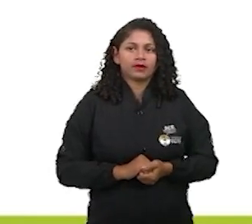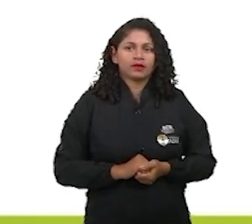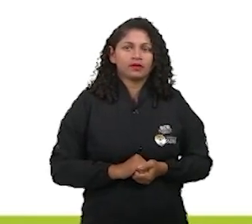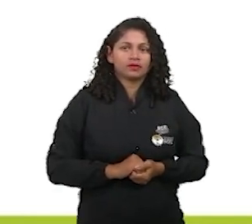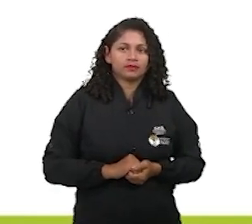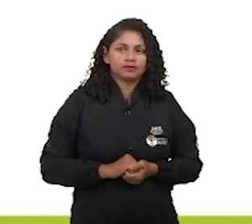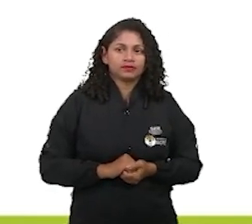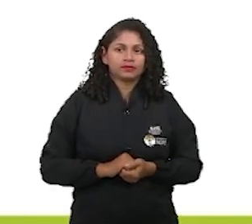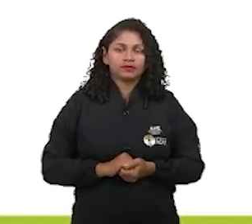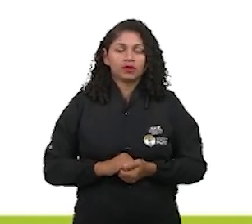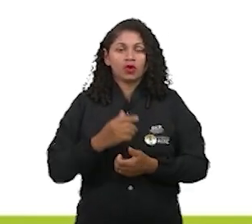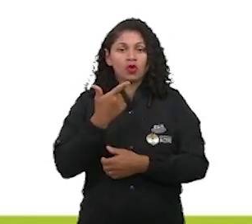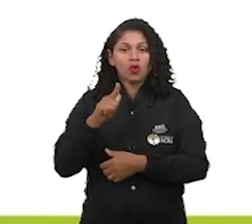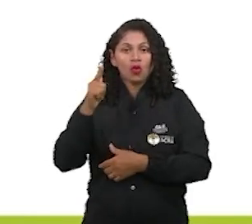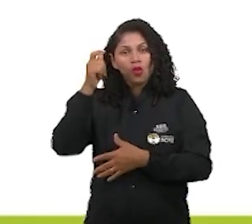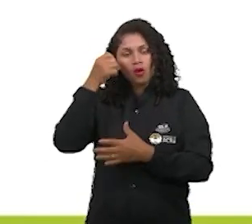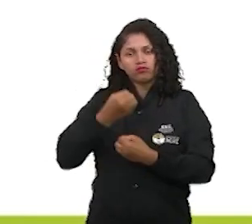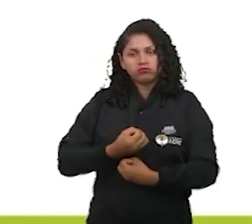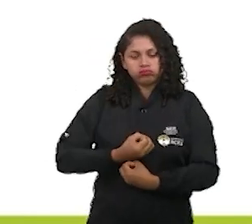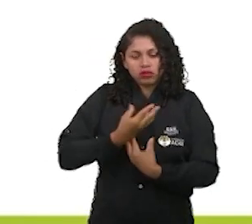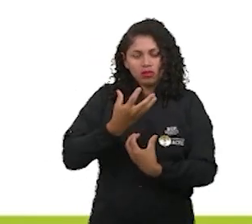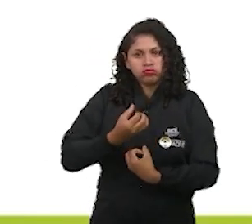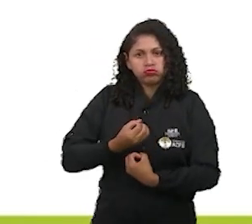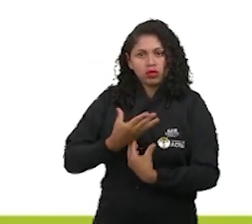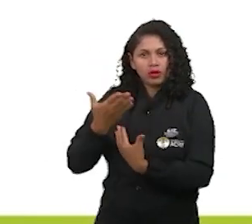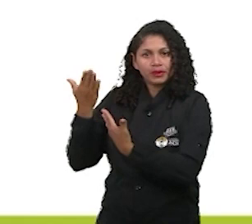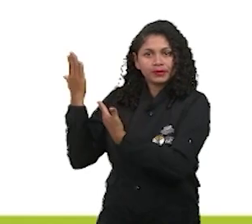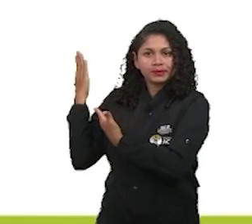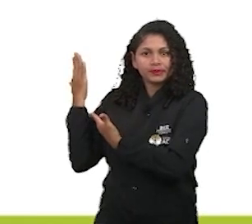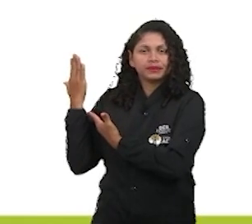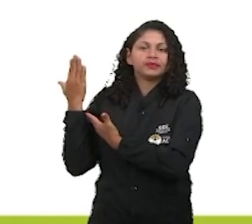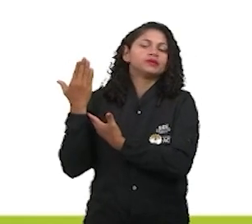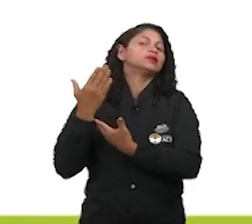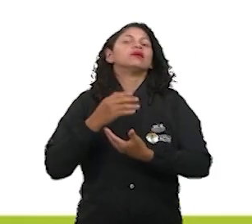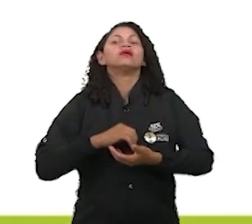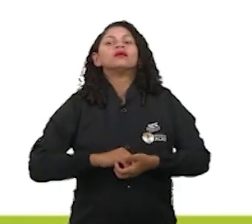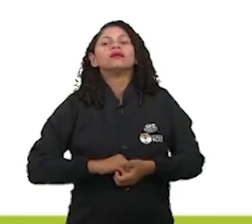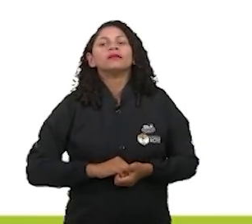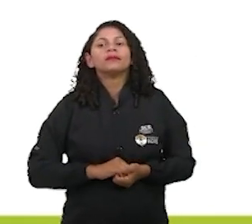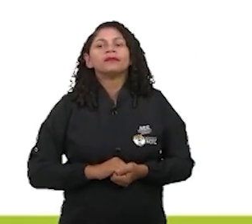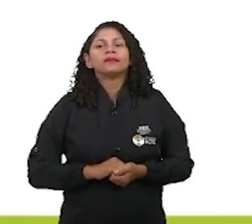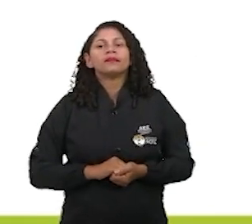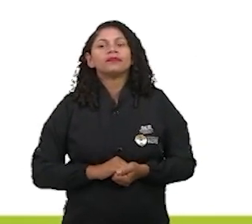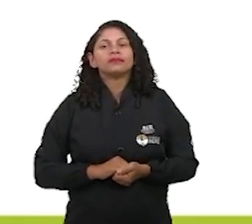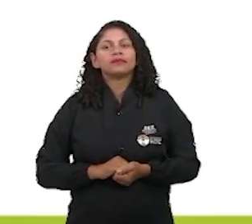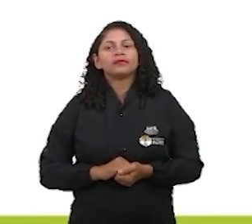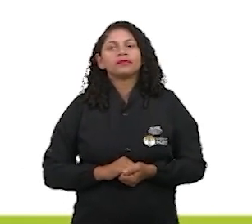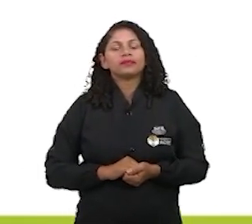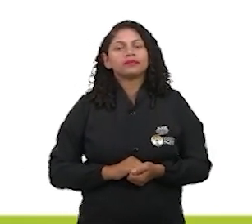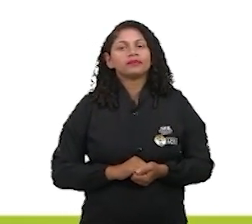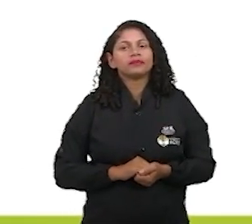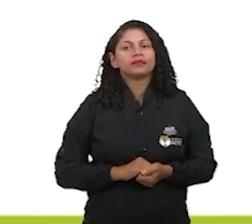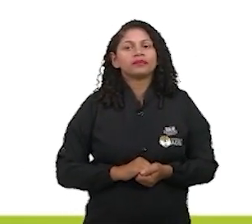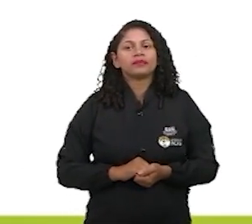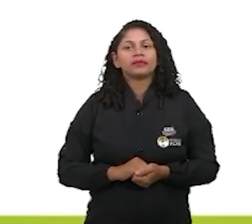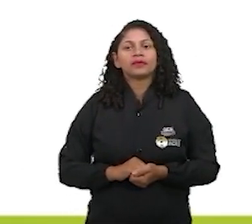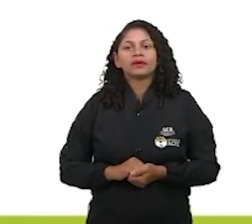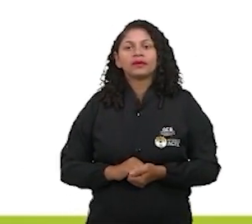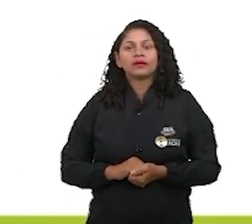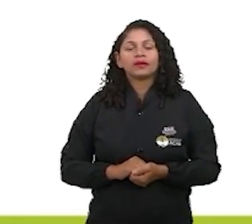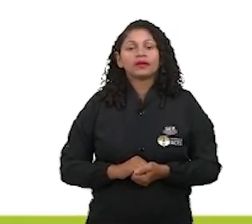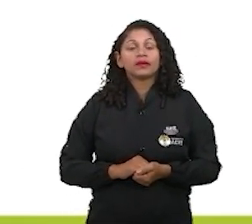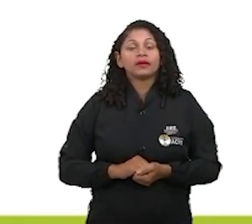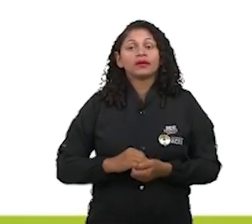666, Mário Quintana, outro poema dele, né, conhecido. E, é claro, ele é conhecido